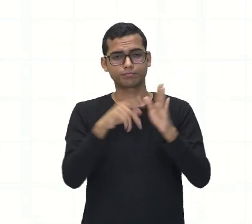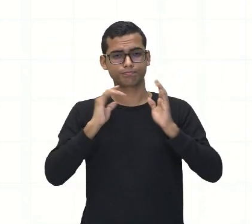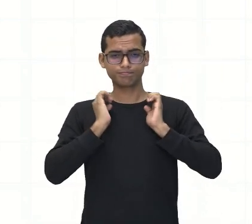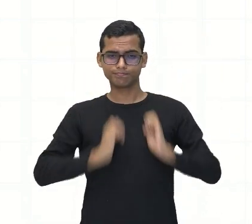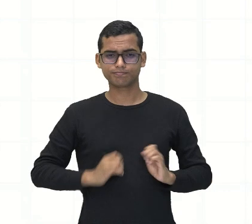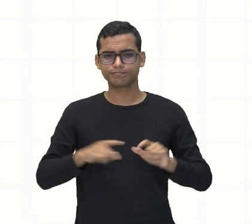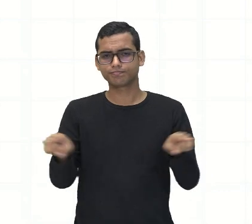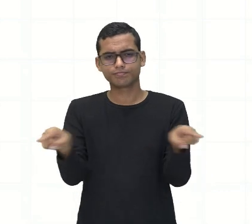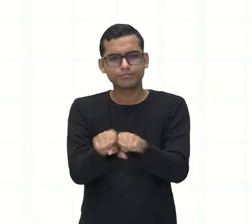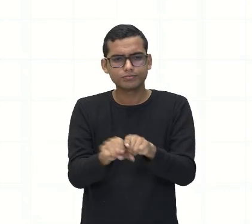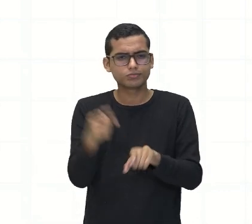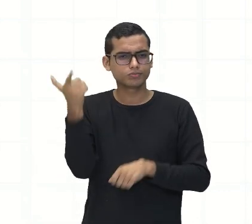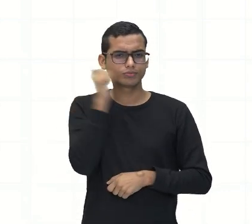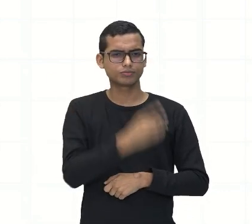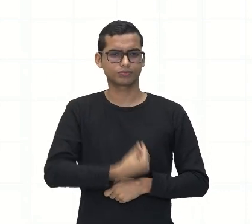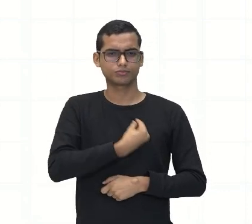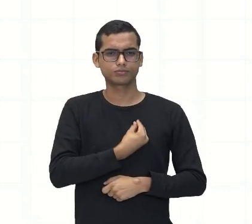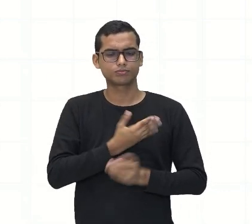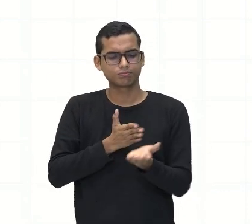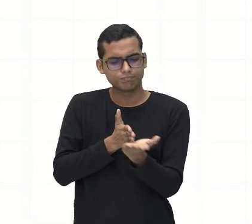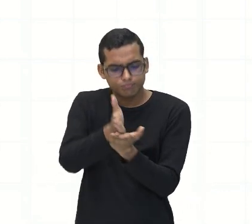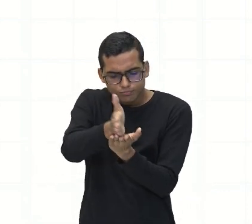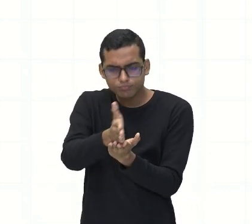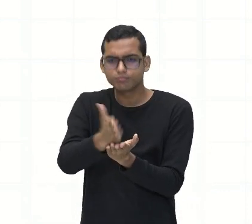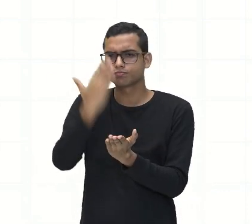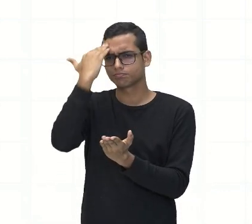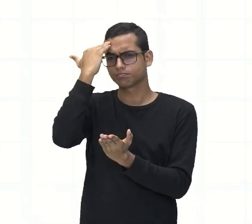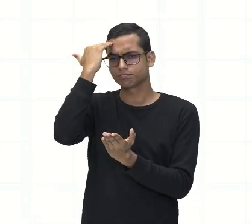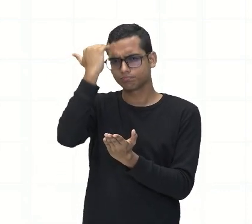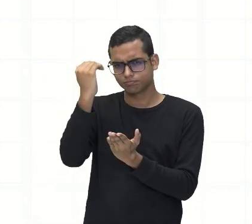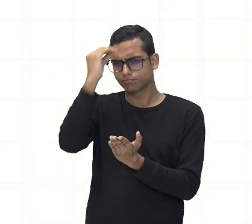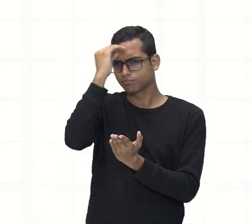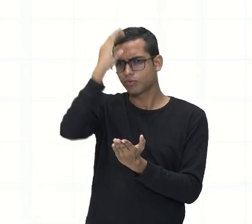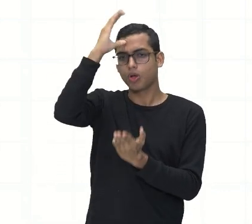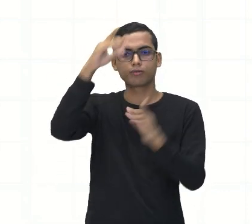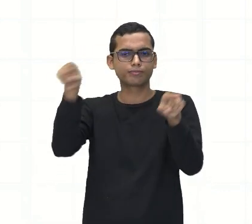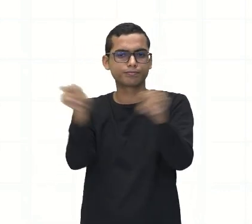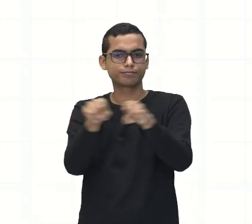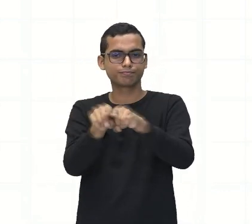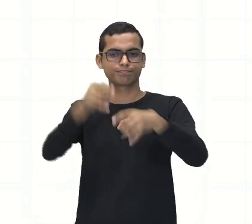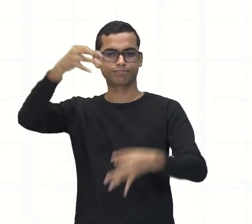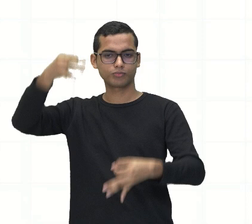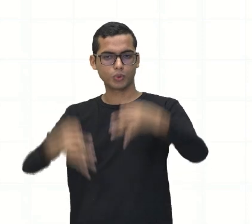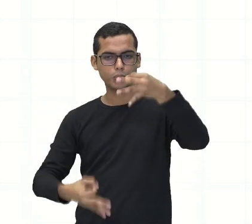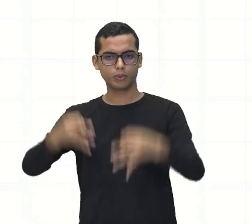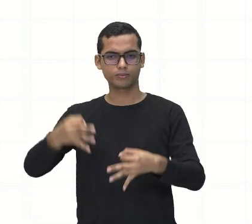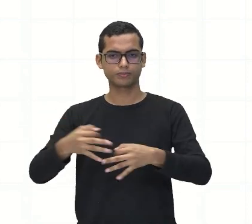ensinando-nos como viver com sabedoria e justiça.